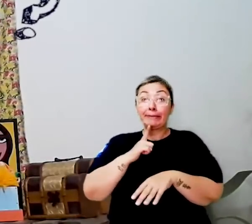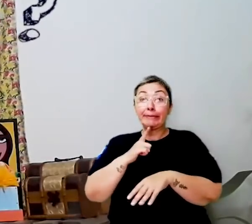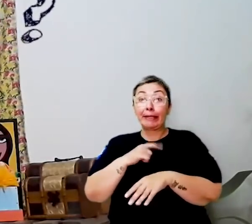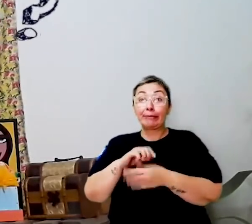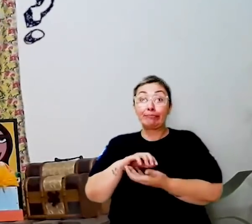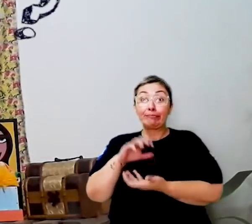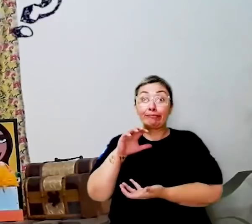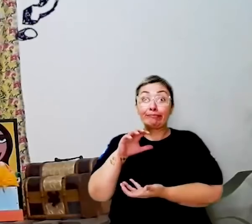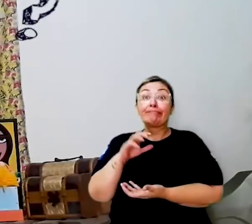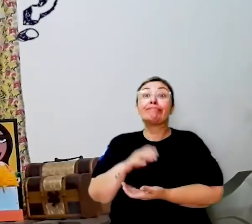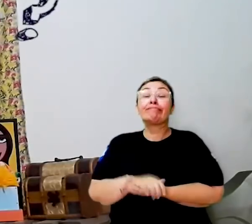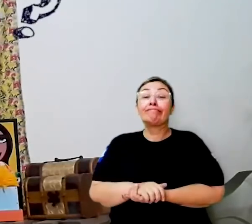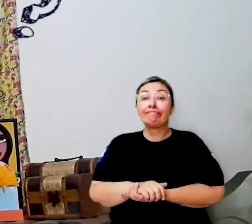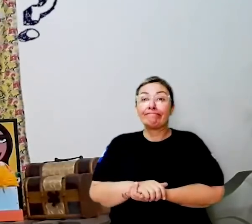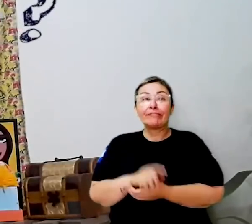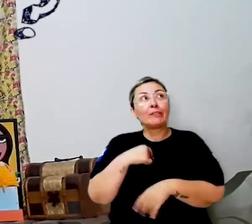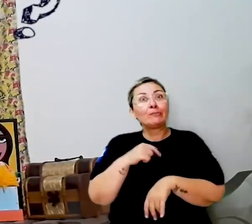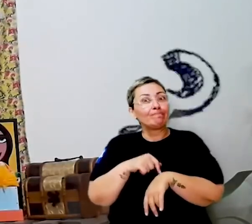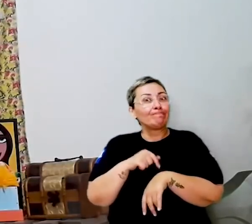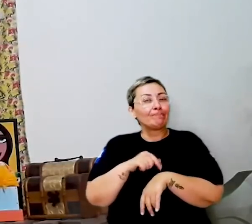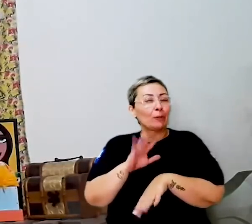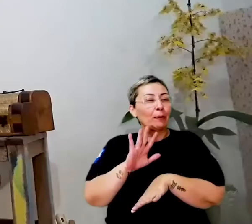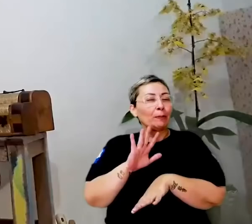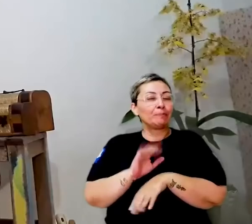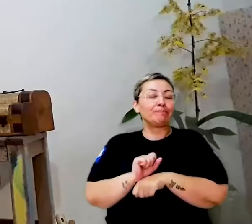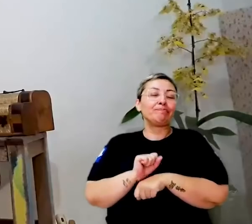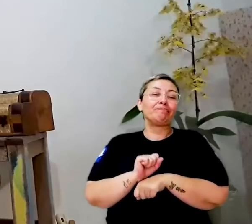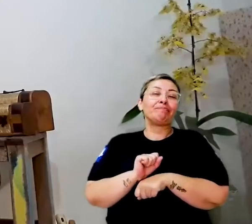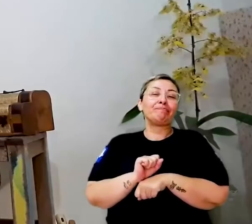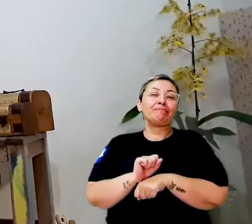ganha. Um tempinho para você.